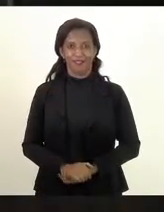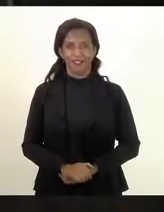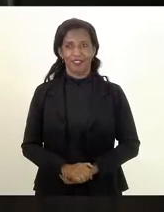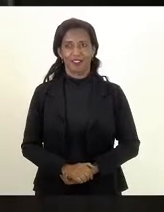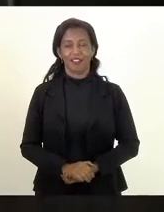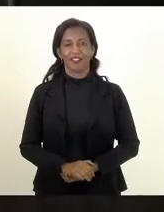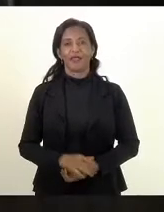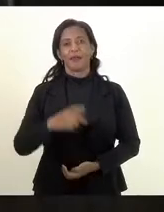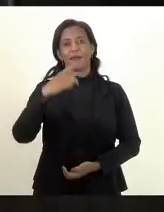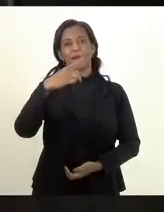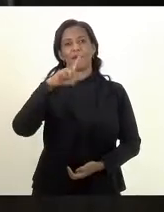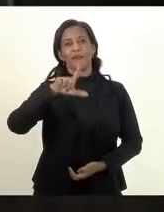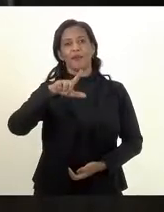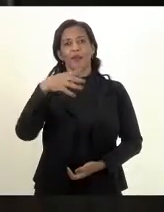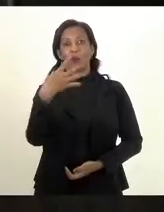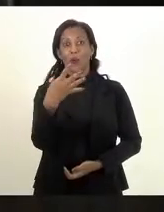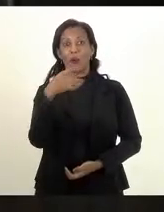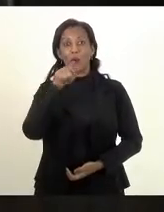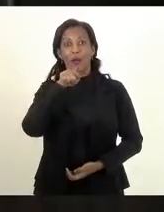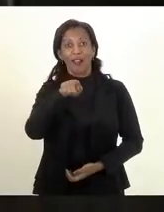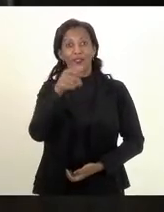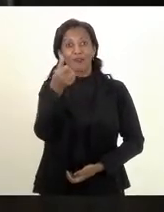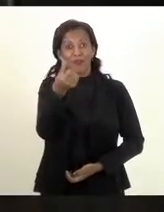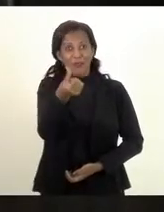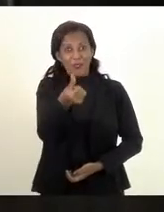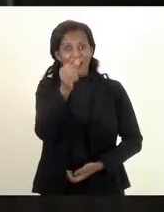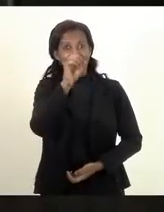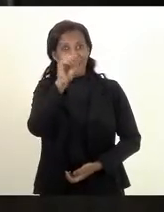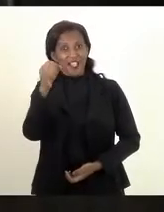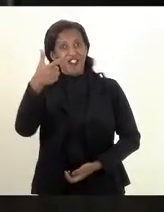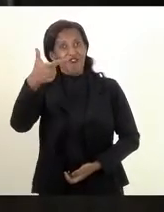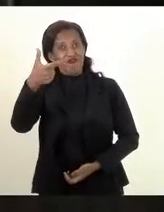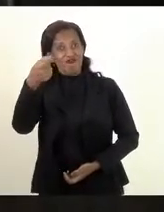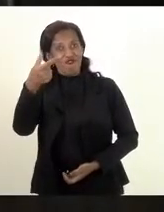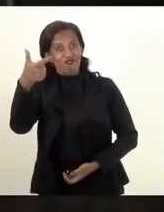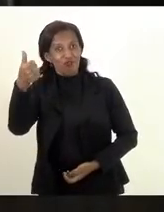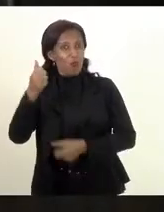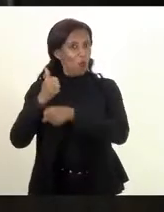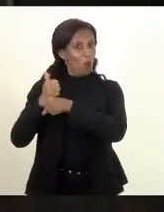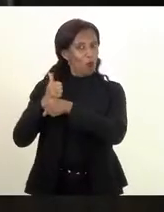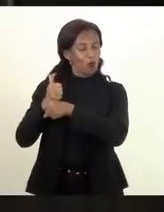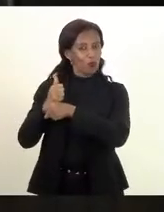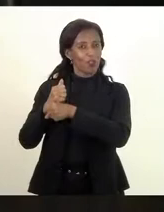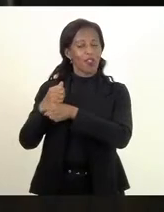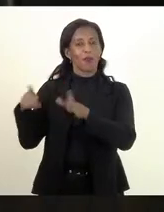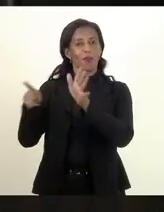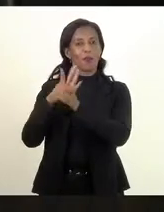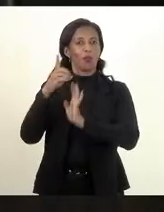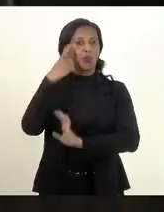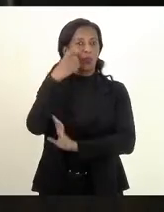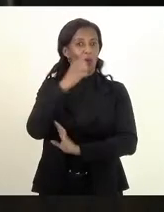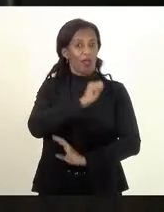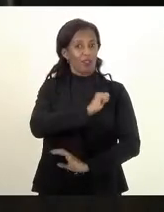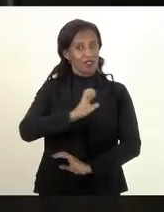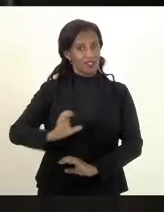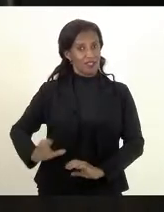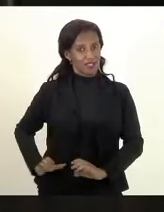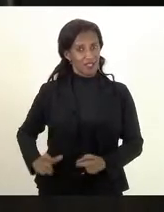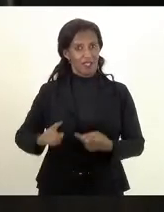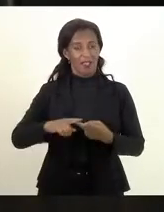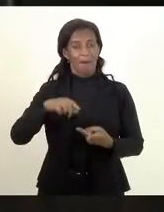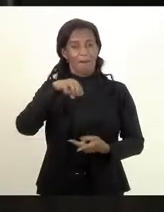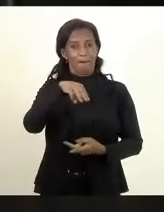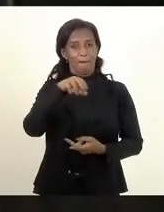Projeto de lei número 4.621 de autoria dos deputados André Siciliano, Samuel